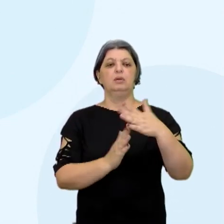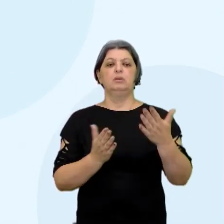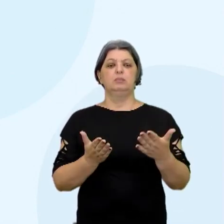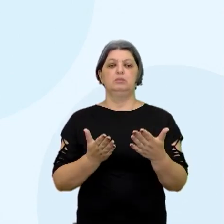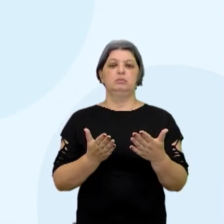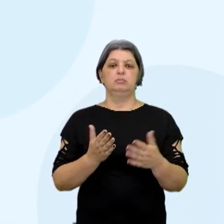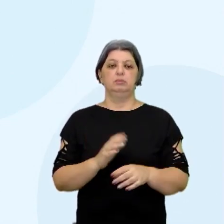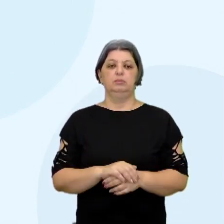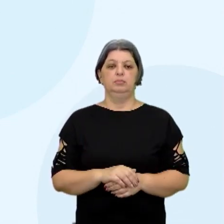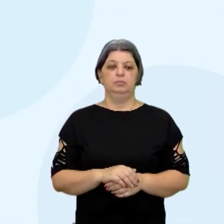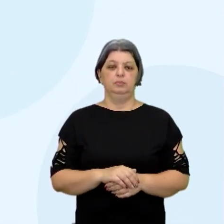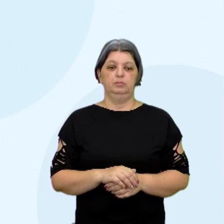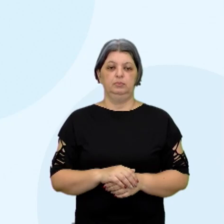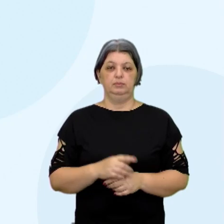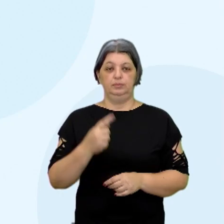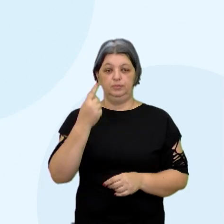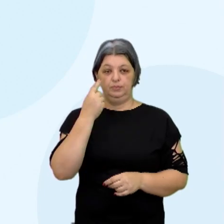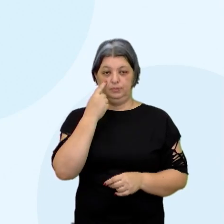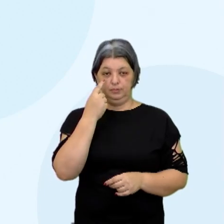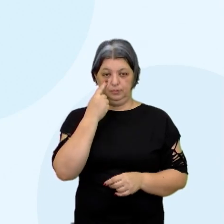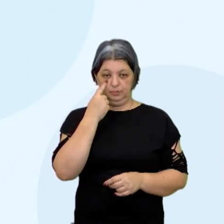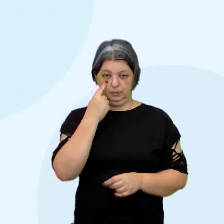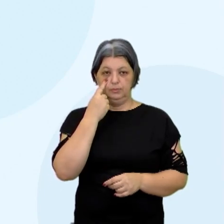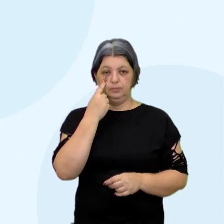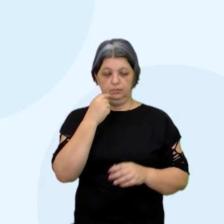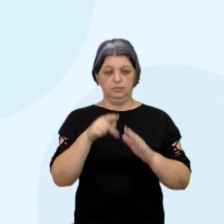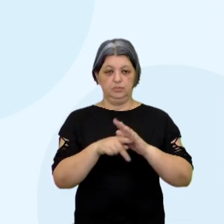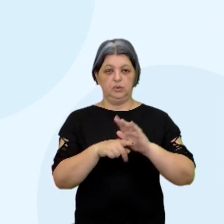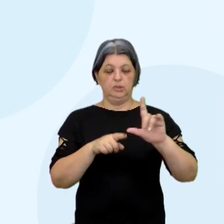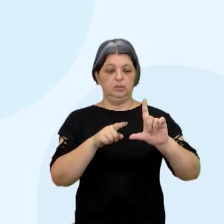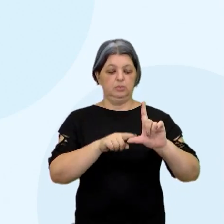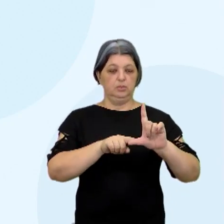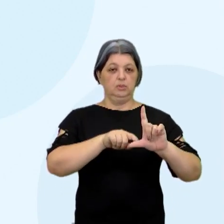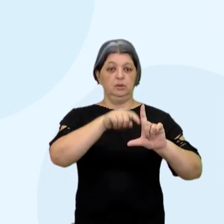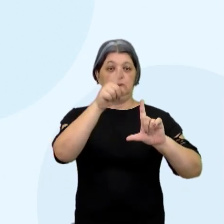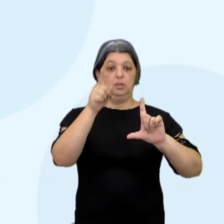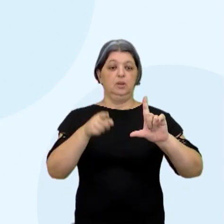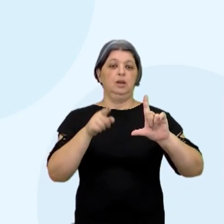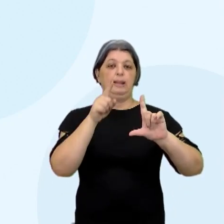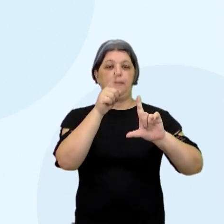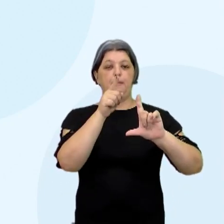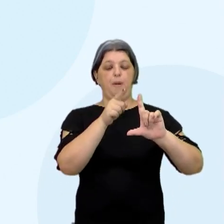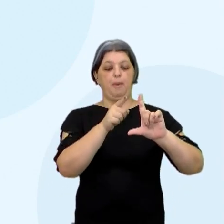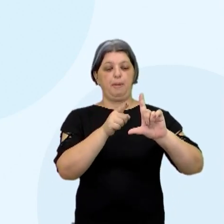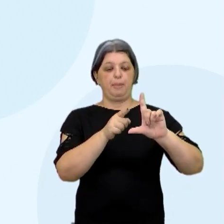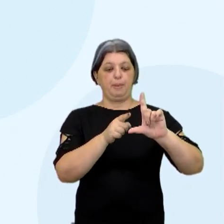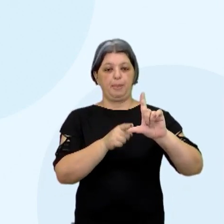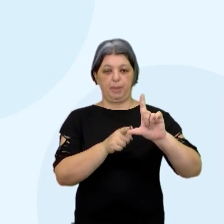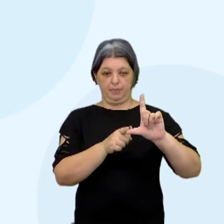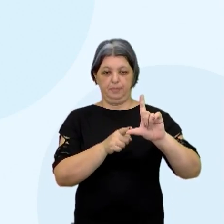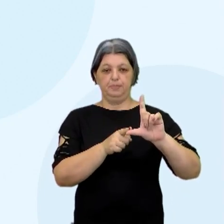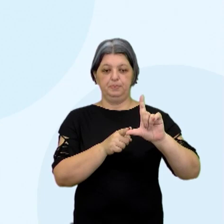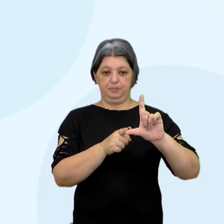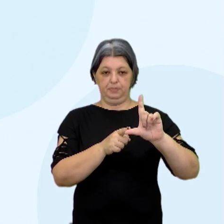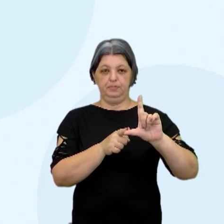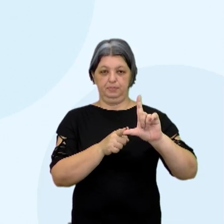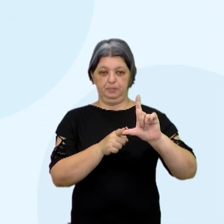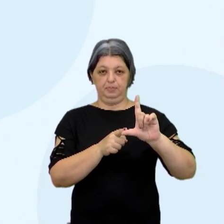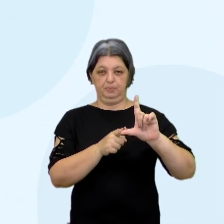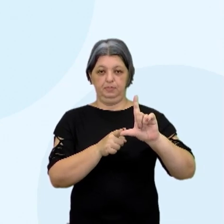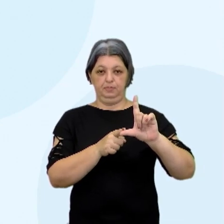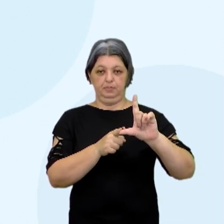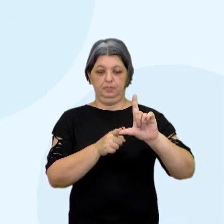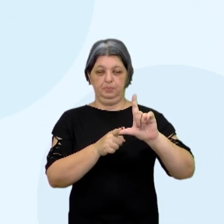número a gente põe o lápis aqui em cima e desce até um X para ver onde que vai dar Tá certo eu vou